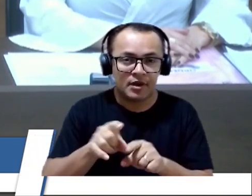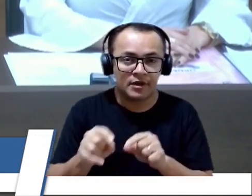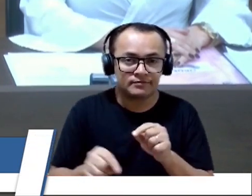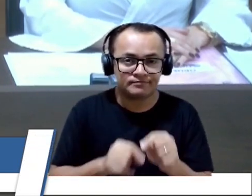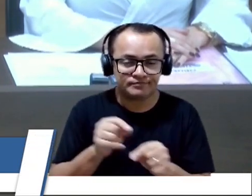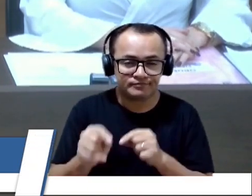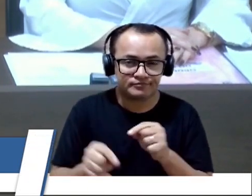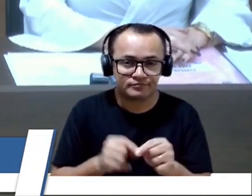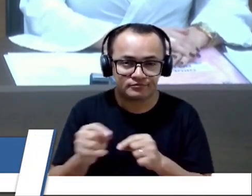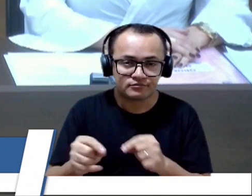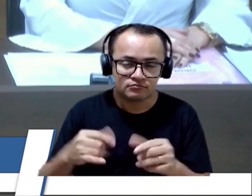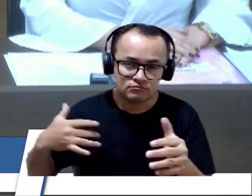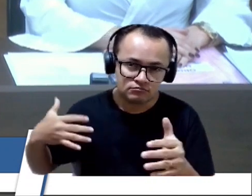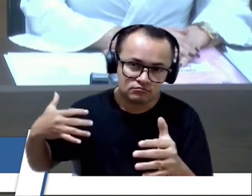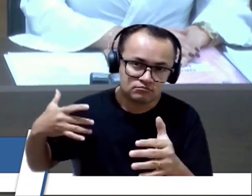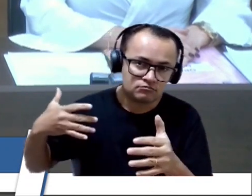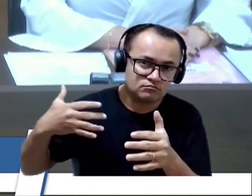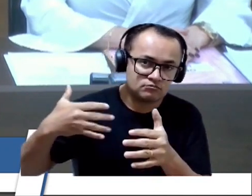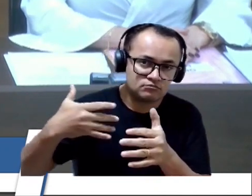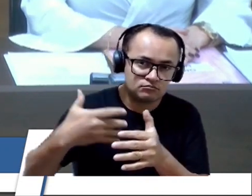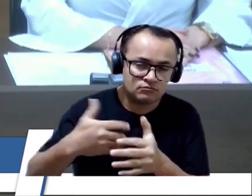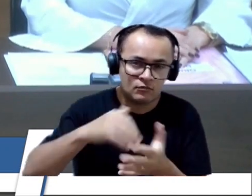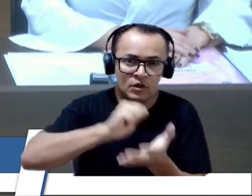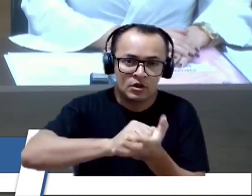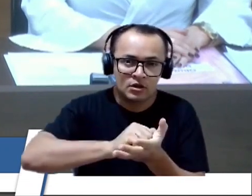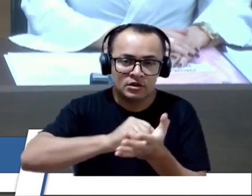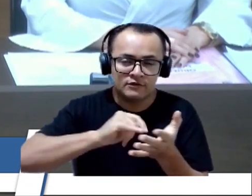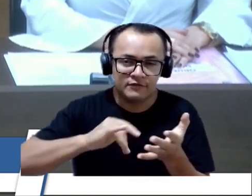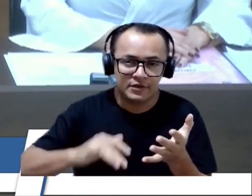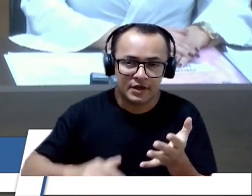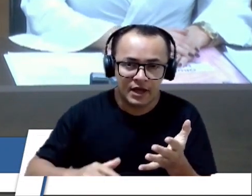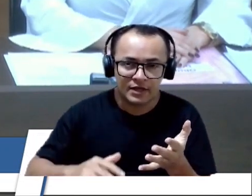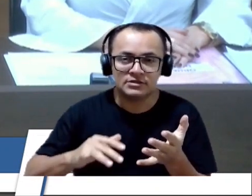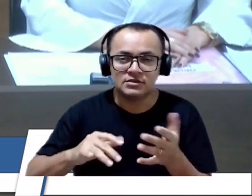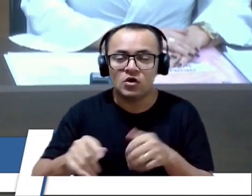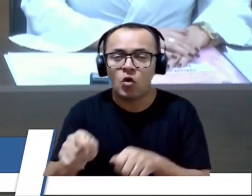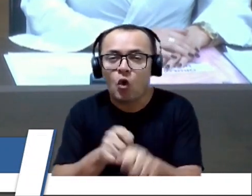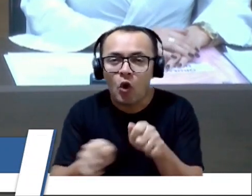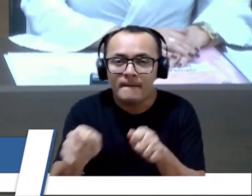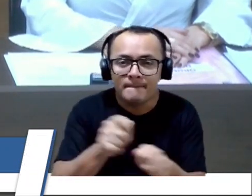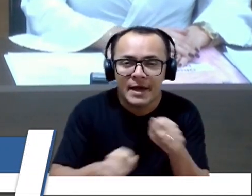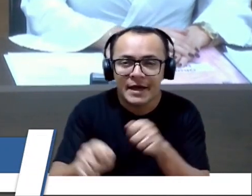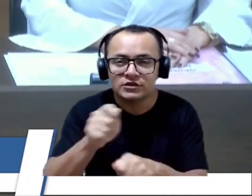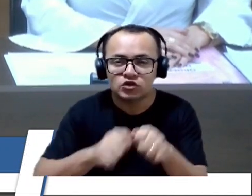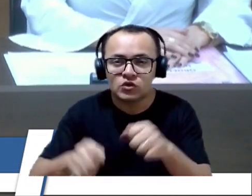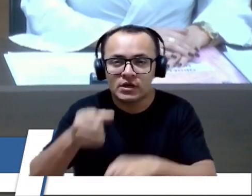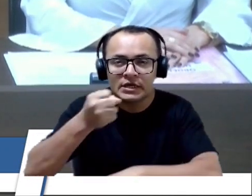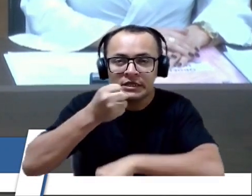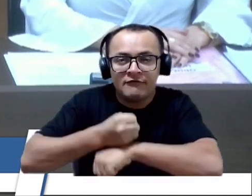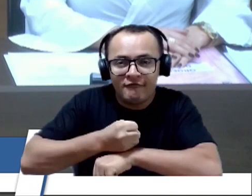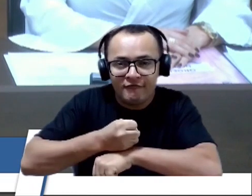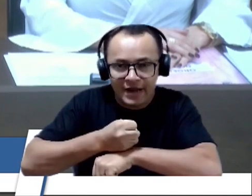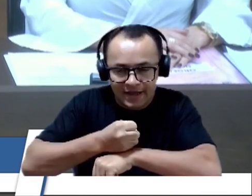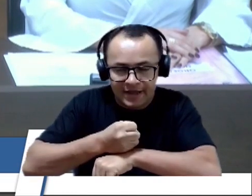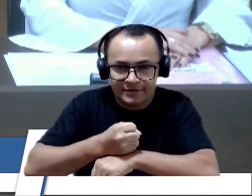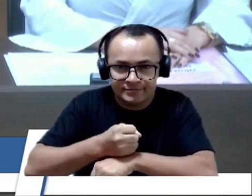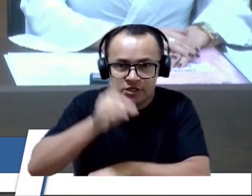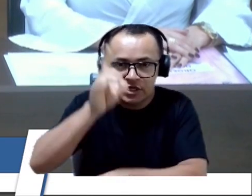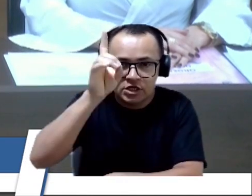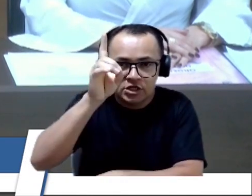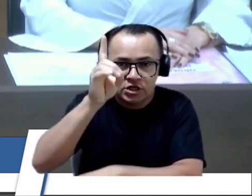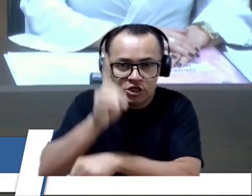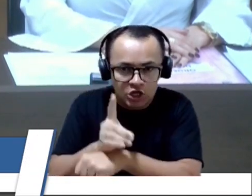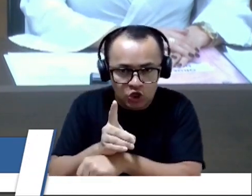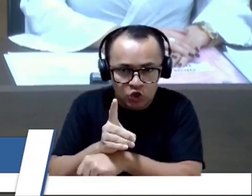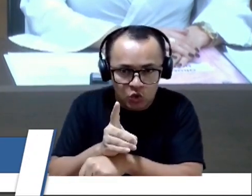sua trajetória de atividades relacionadas ao comércio francano, como ser diretor da Associação do